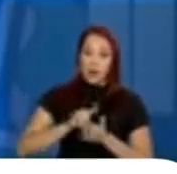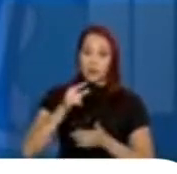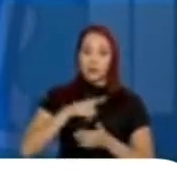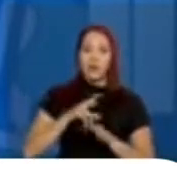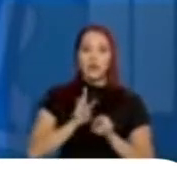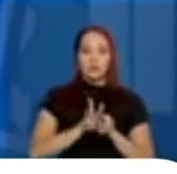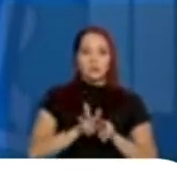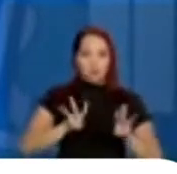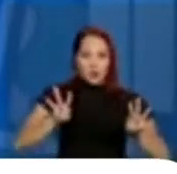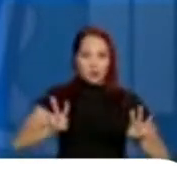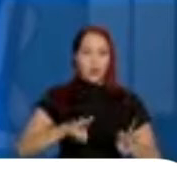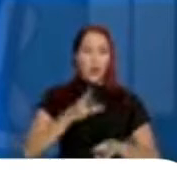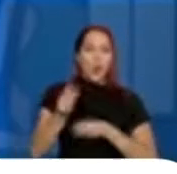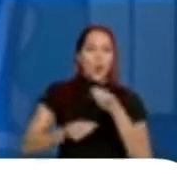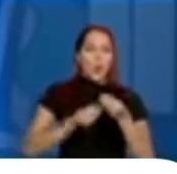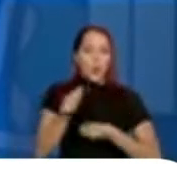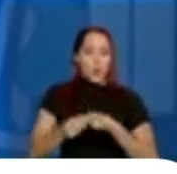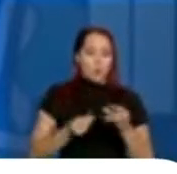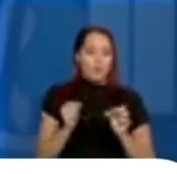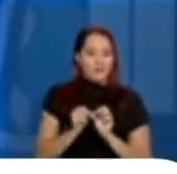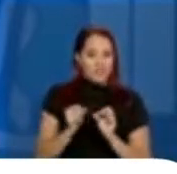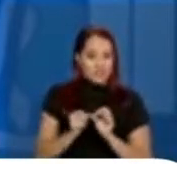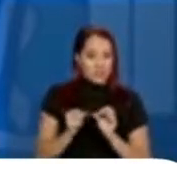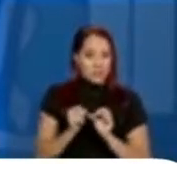de orientação de como fazer